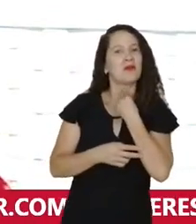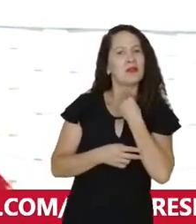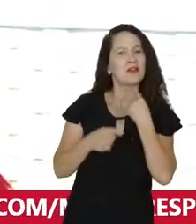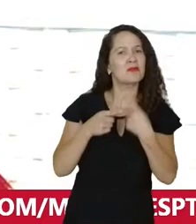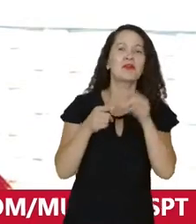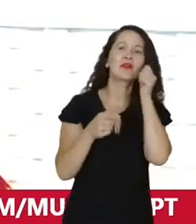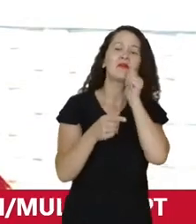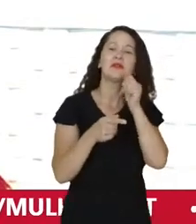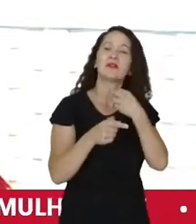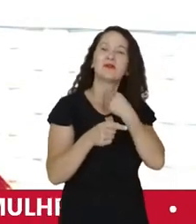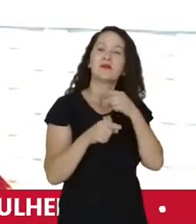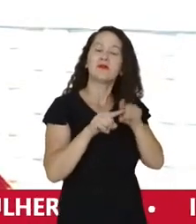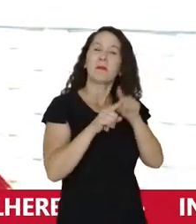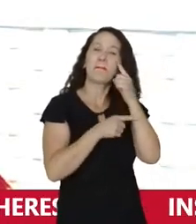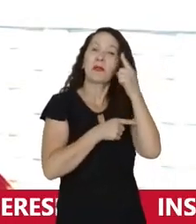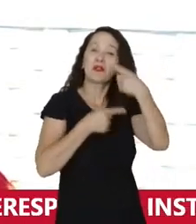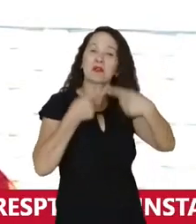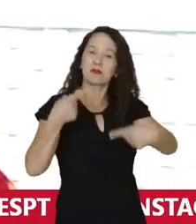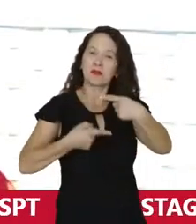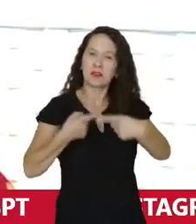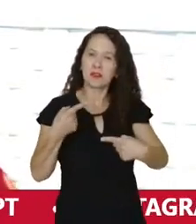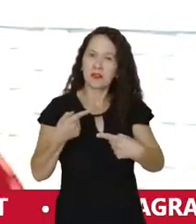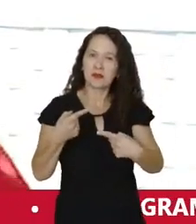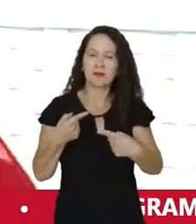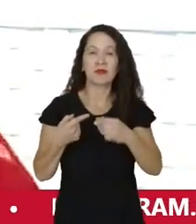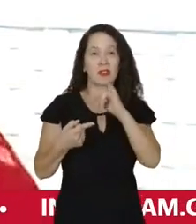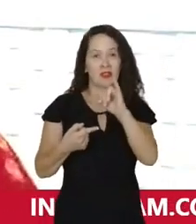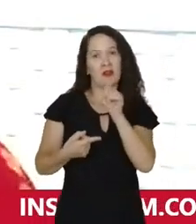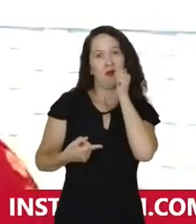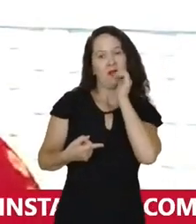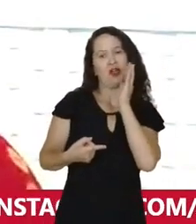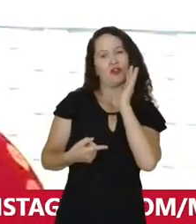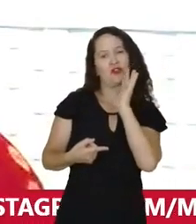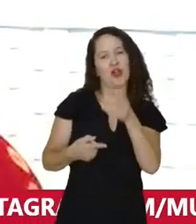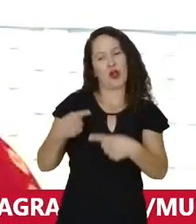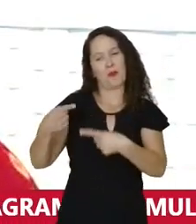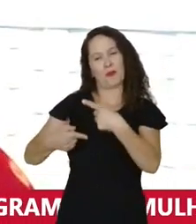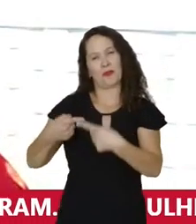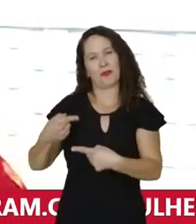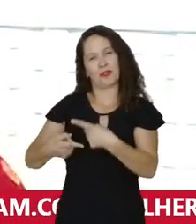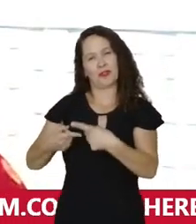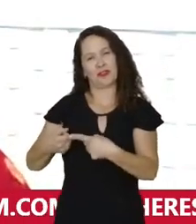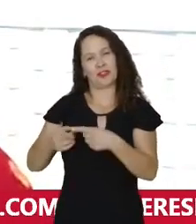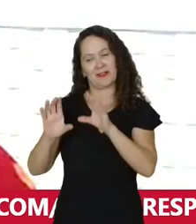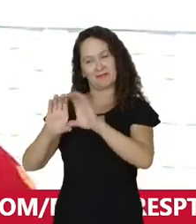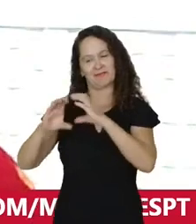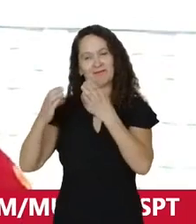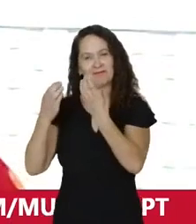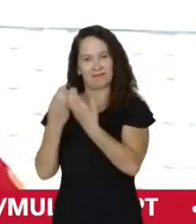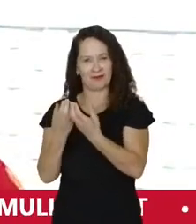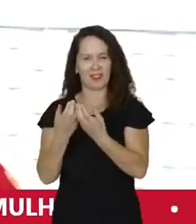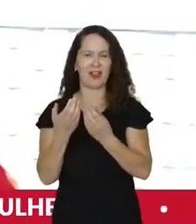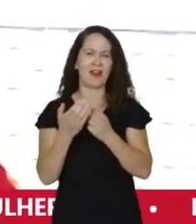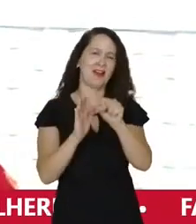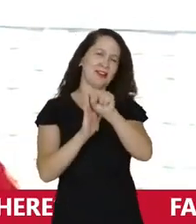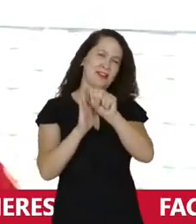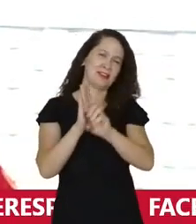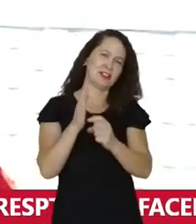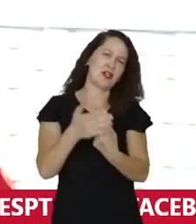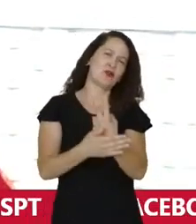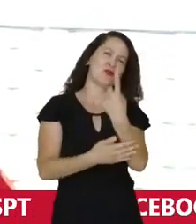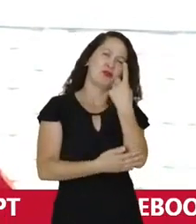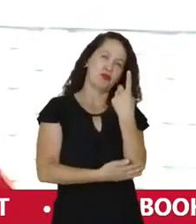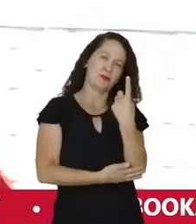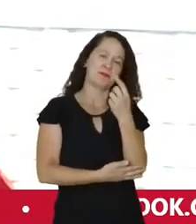poderia pensar a política, né, se ela já faz a política na comunidade há séculos? E